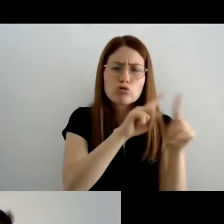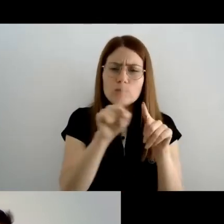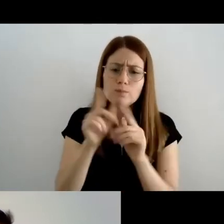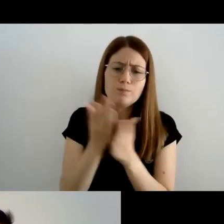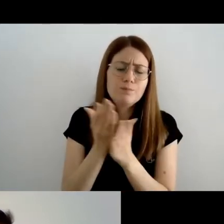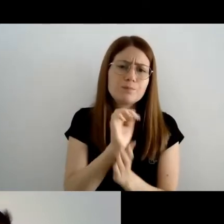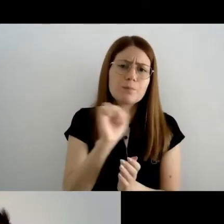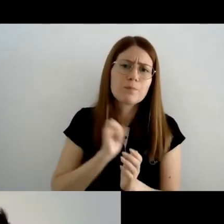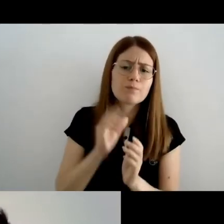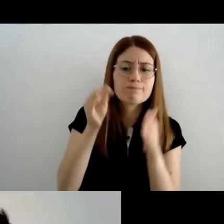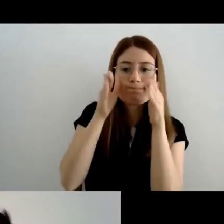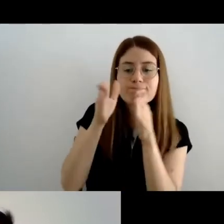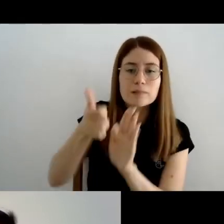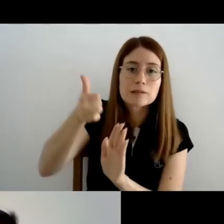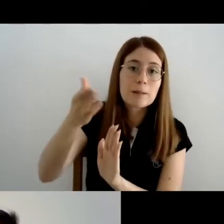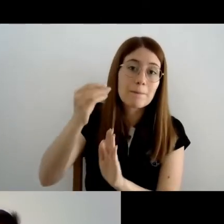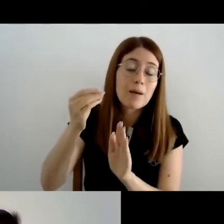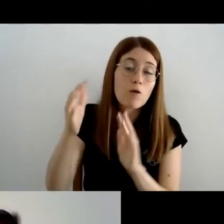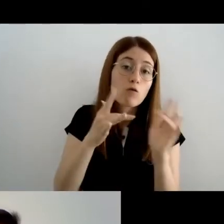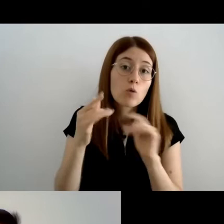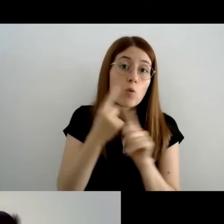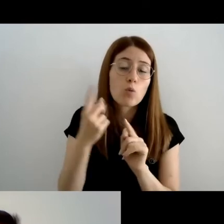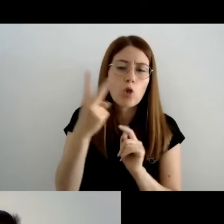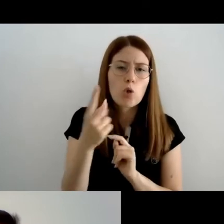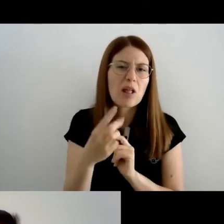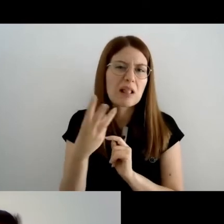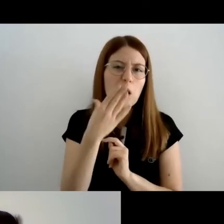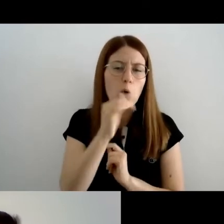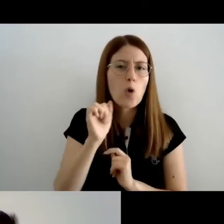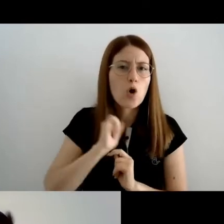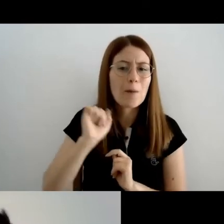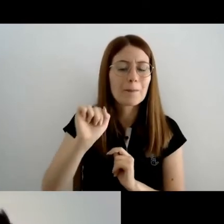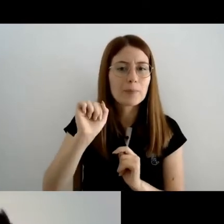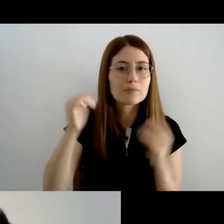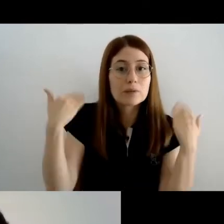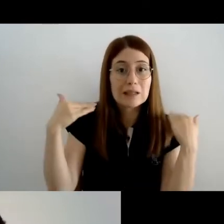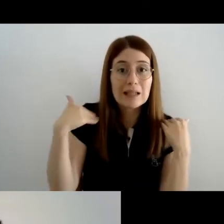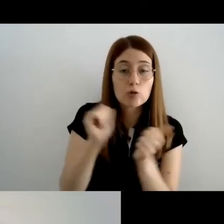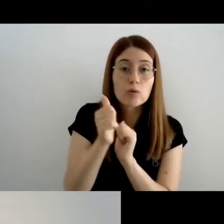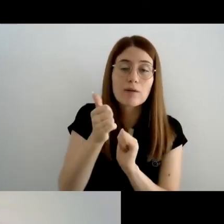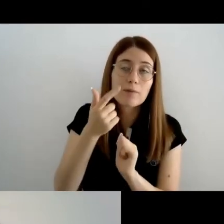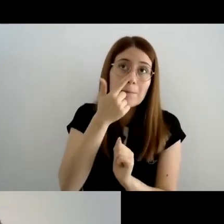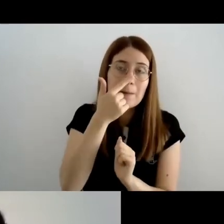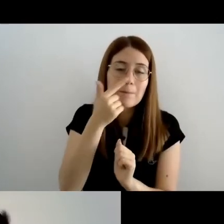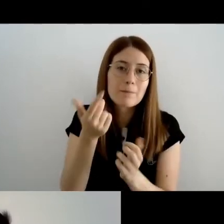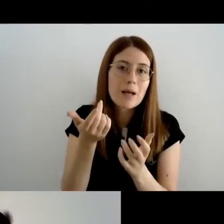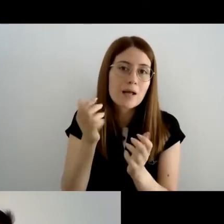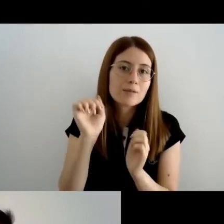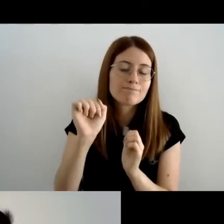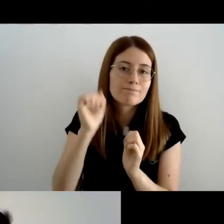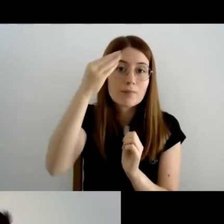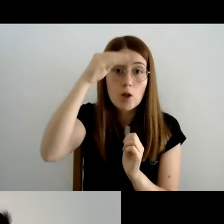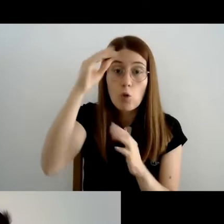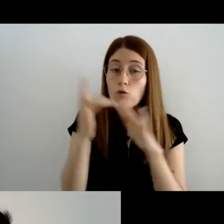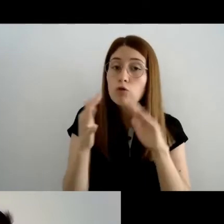se calhar mais direcionado para o futebol, porque cerca de 2/3 dos nossos alunos de treino desportivo querem ser treinadores de futebol, possivelmente pelo facto